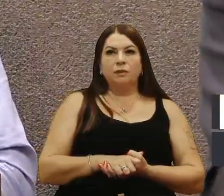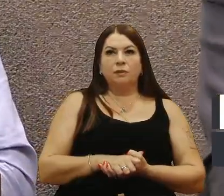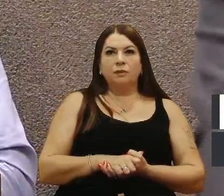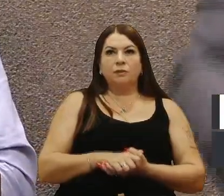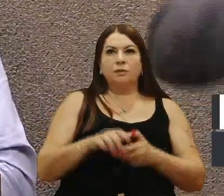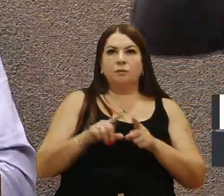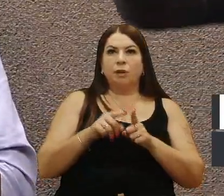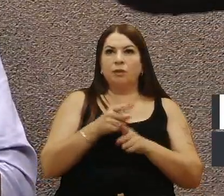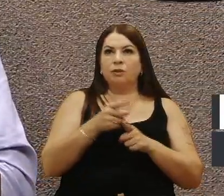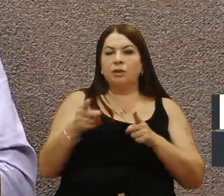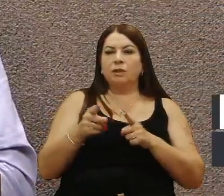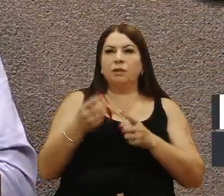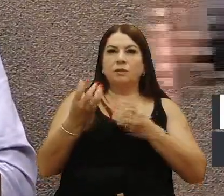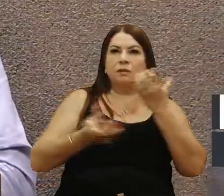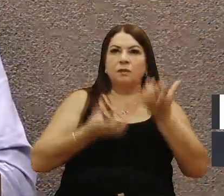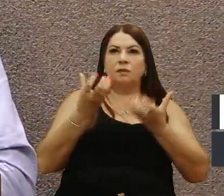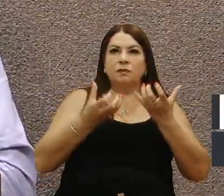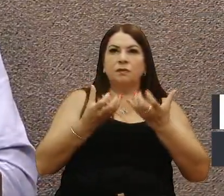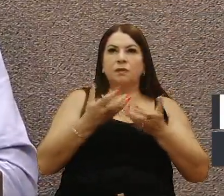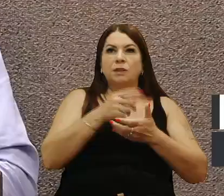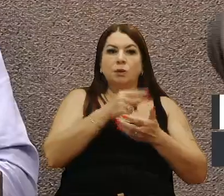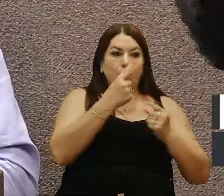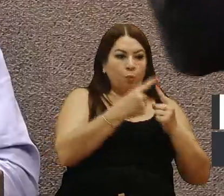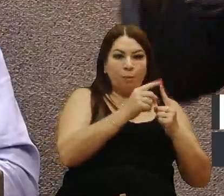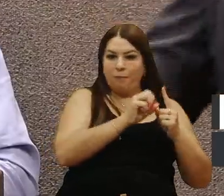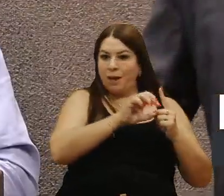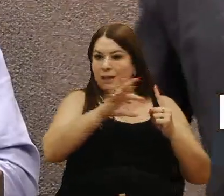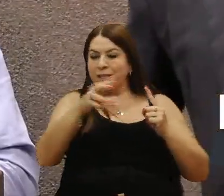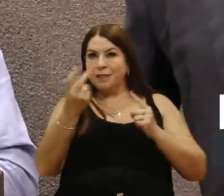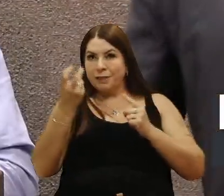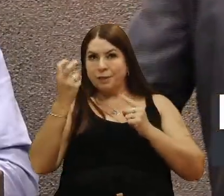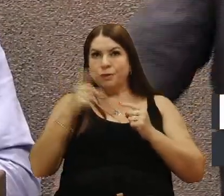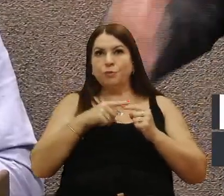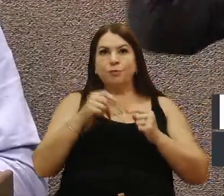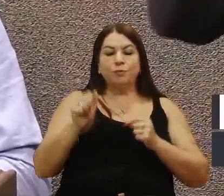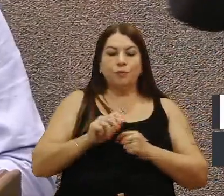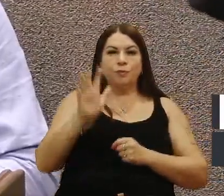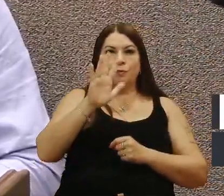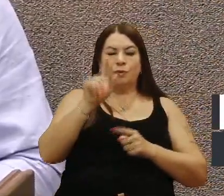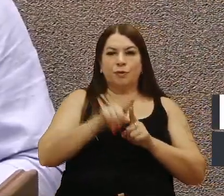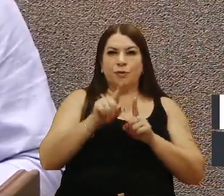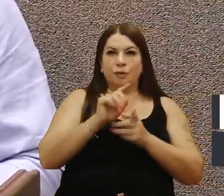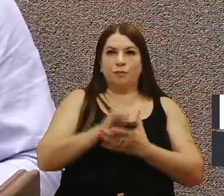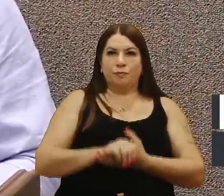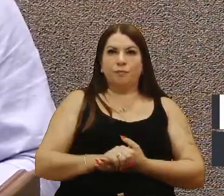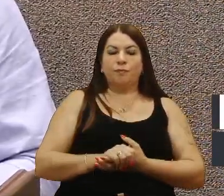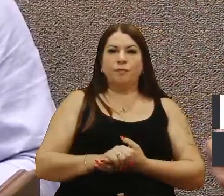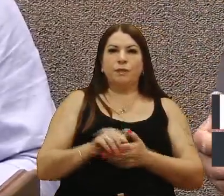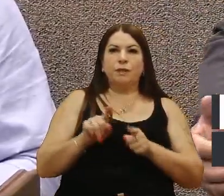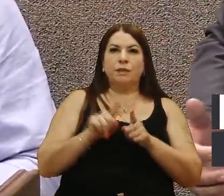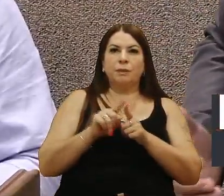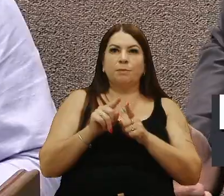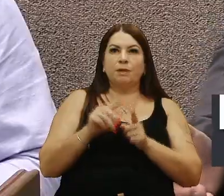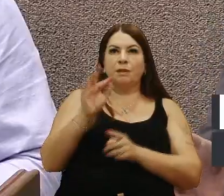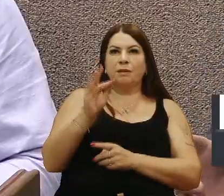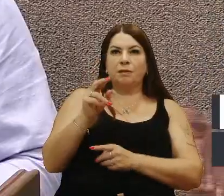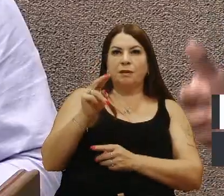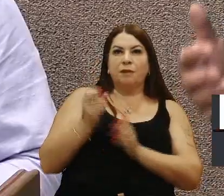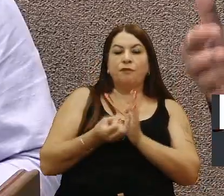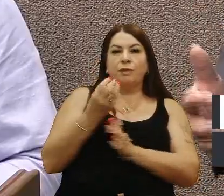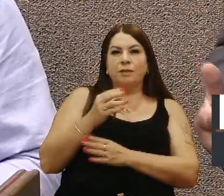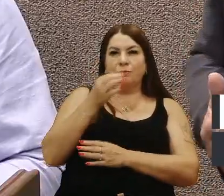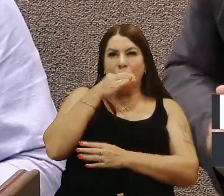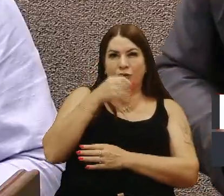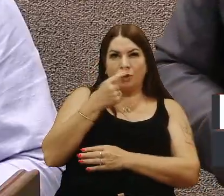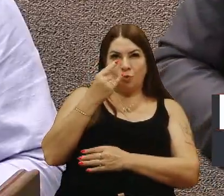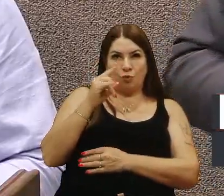Porque quando pega fogo numa, pega fogo em 5. E eu quero valorizar a habitação. Também a Fundação Caxias, que nessas últimas